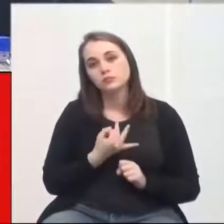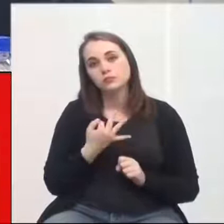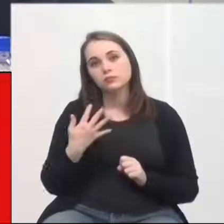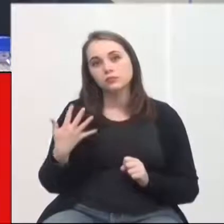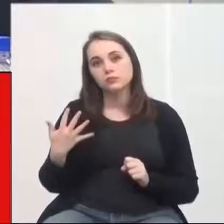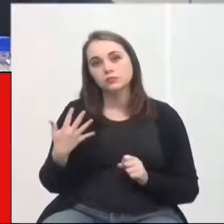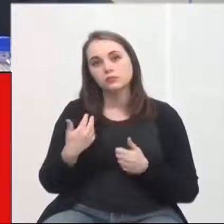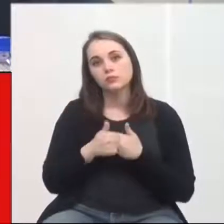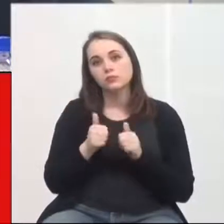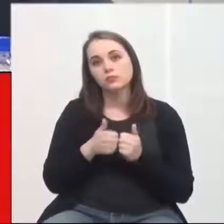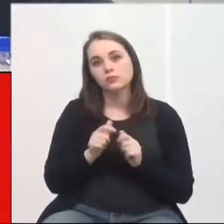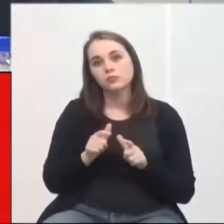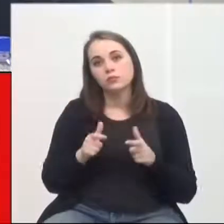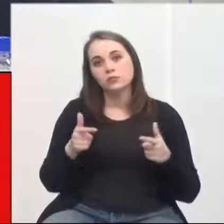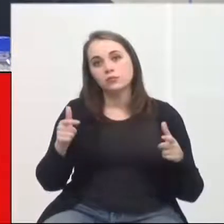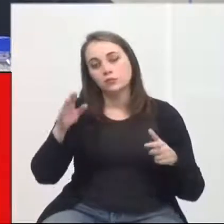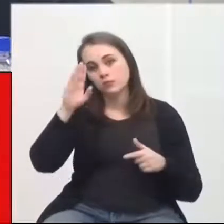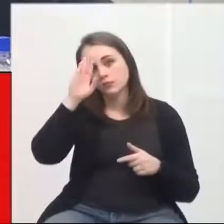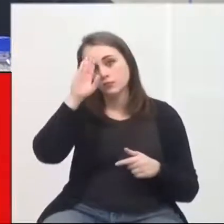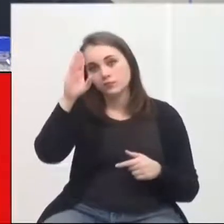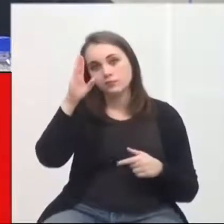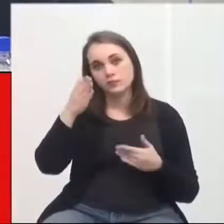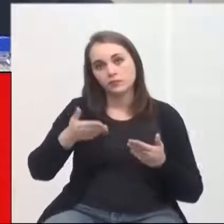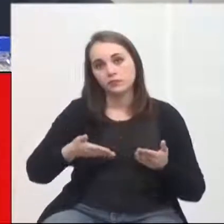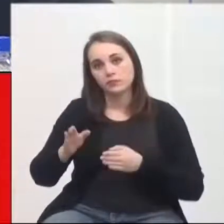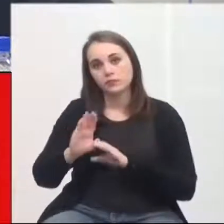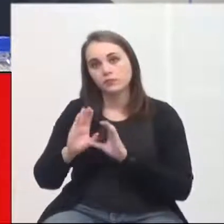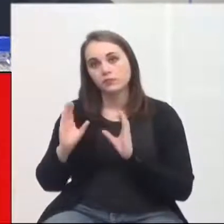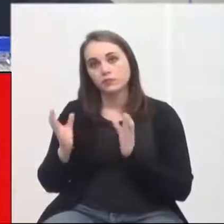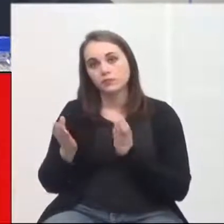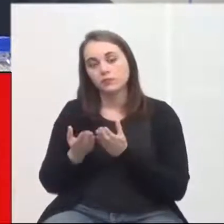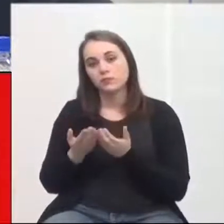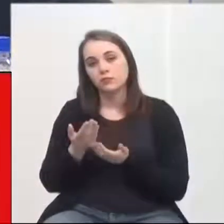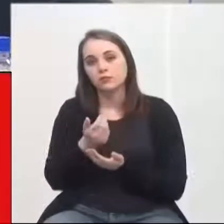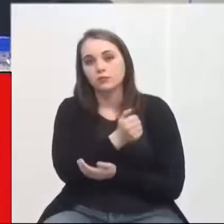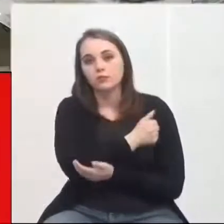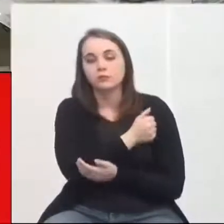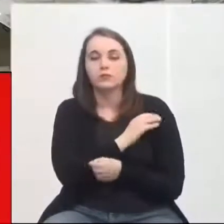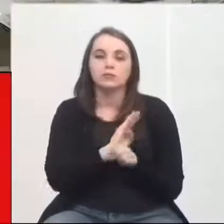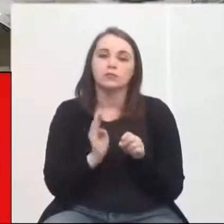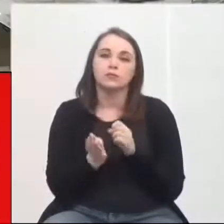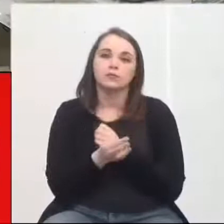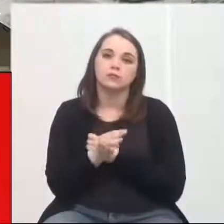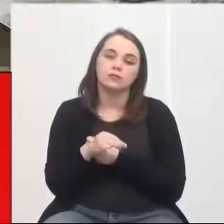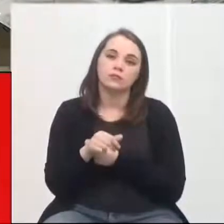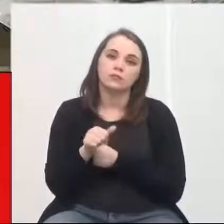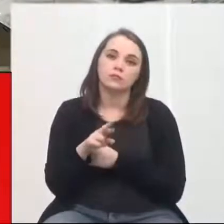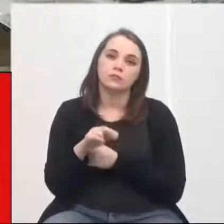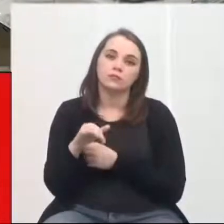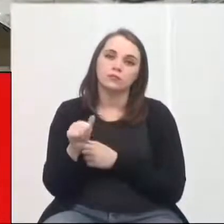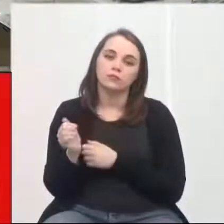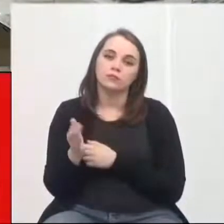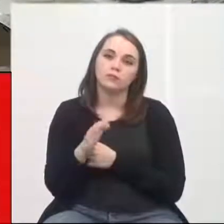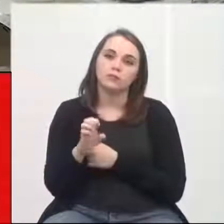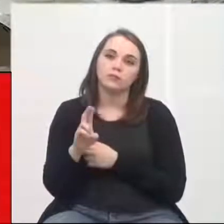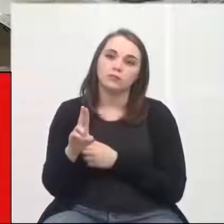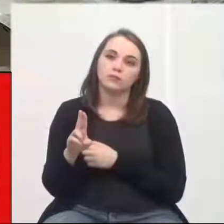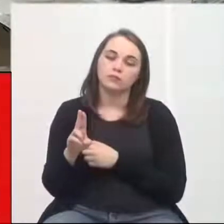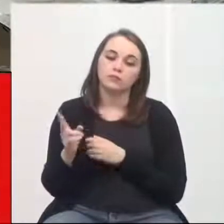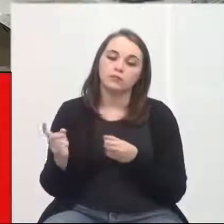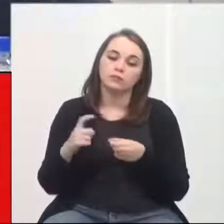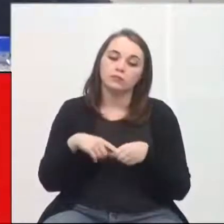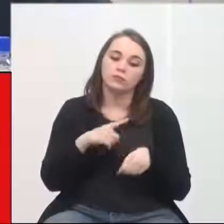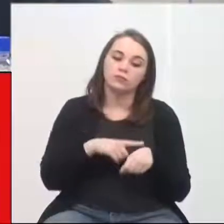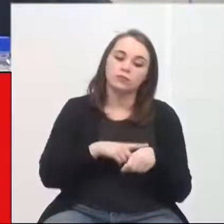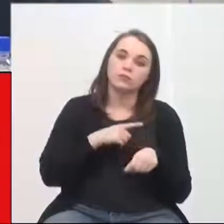de transporte coletivo, em especial que atenda a comunidade estudantil do bairro Maria Céu, retornando os horários existentes antes da pandemia. Em caso